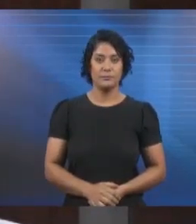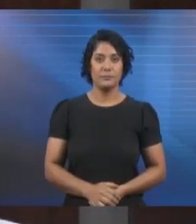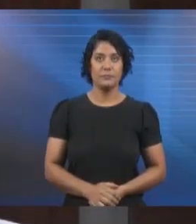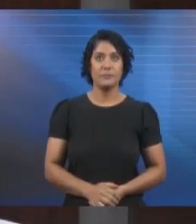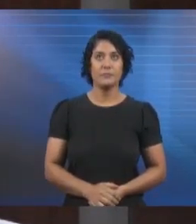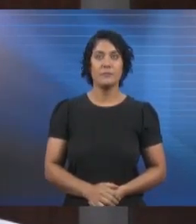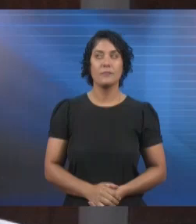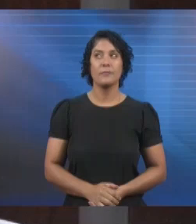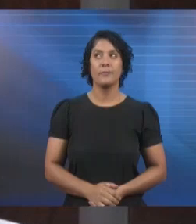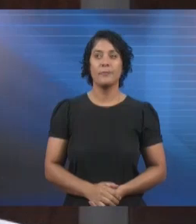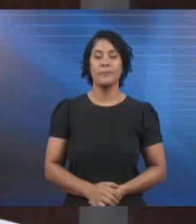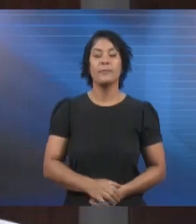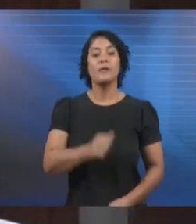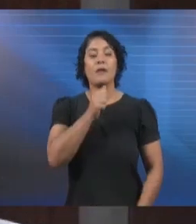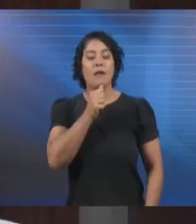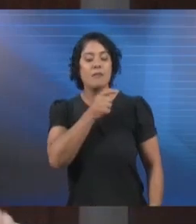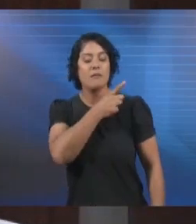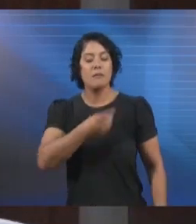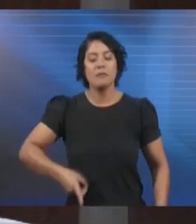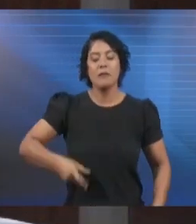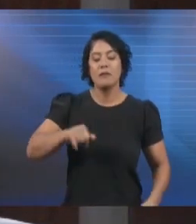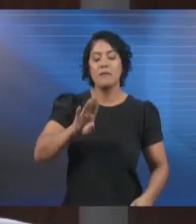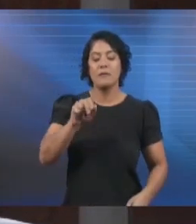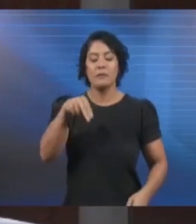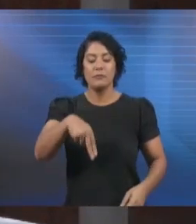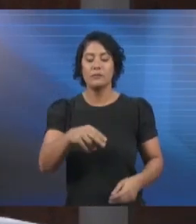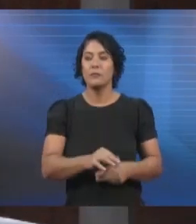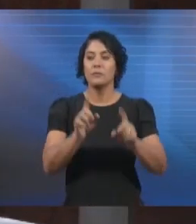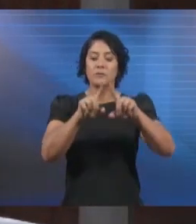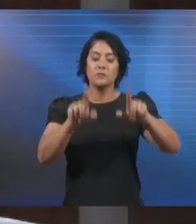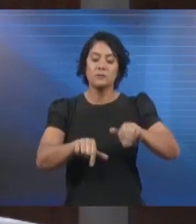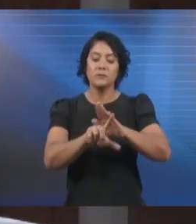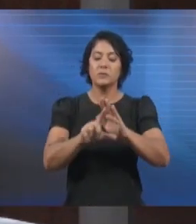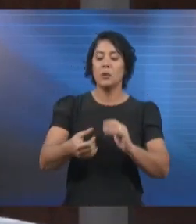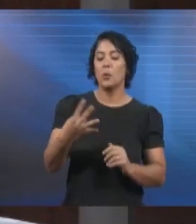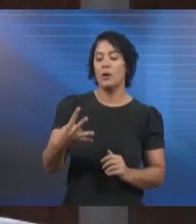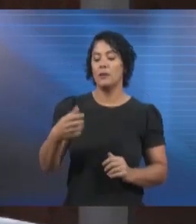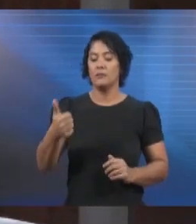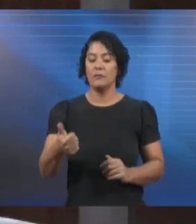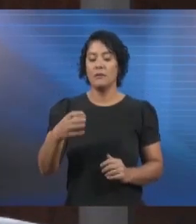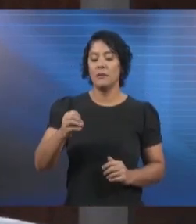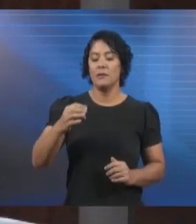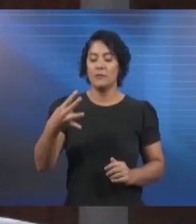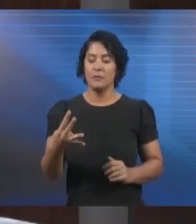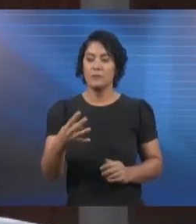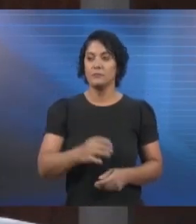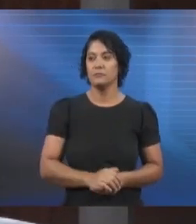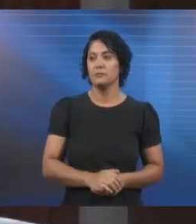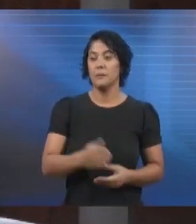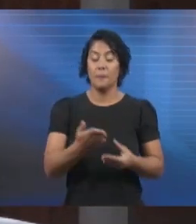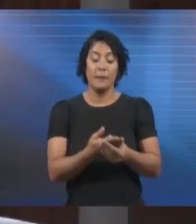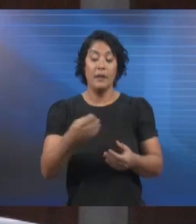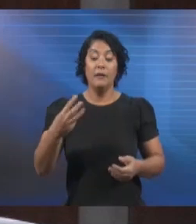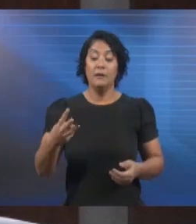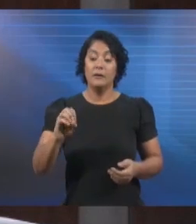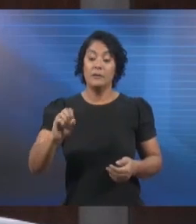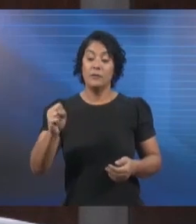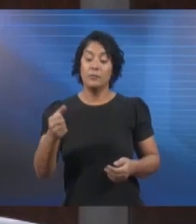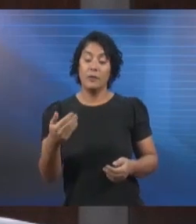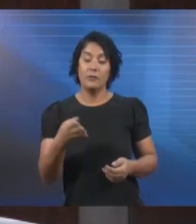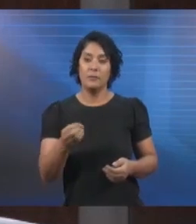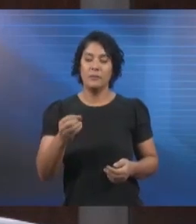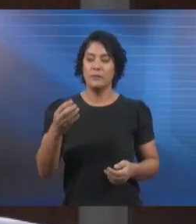providências ainda Deputado Ivanilson Oliveira n projeto de lei 41024 processo 308/2020